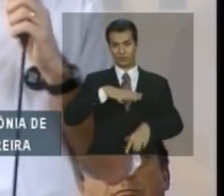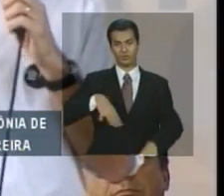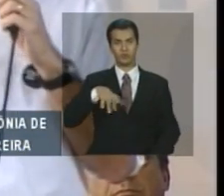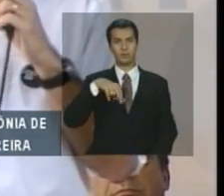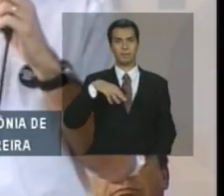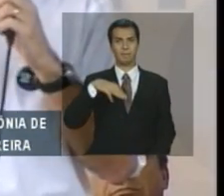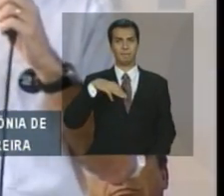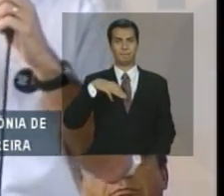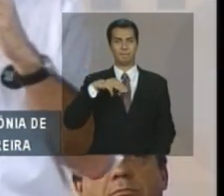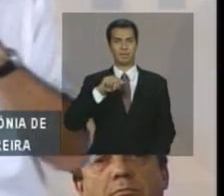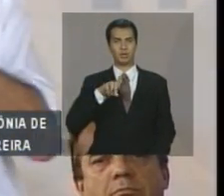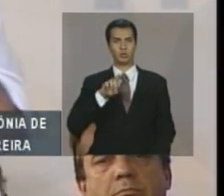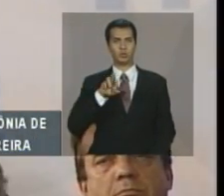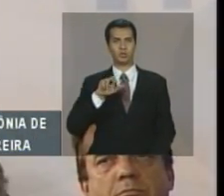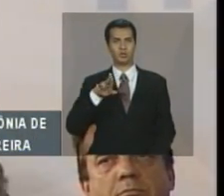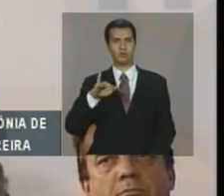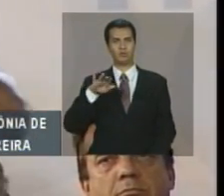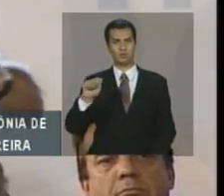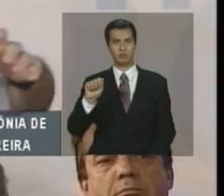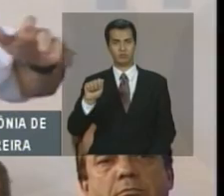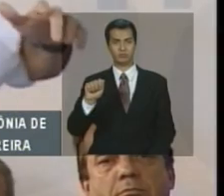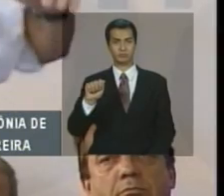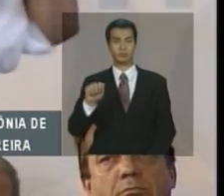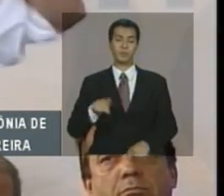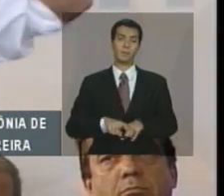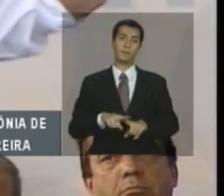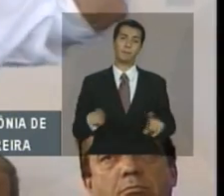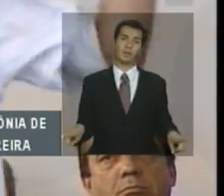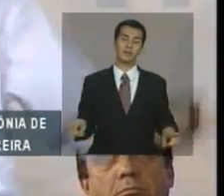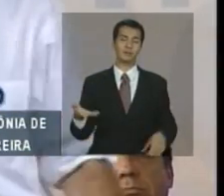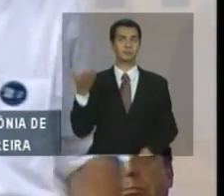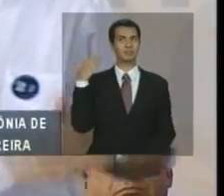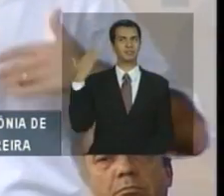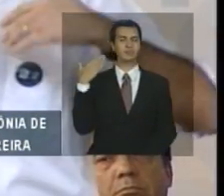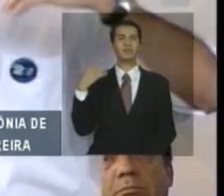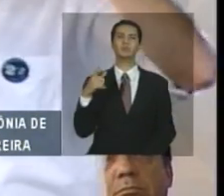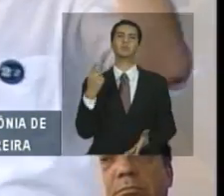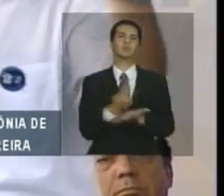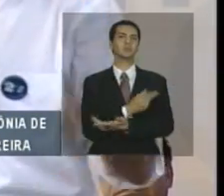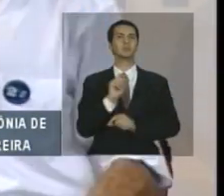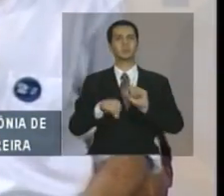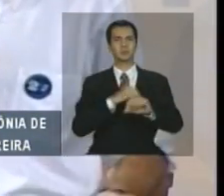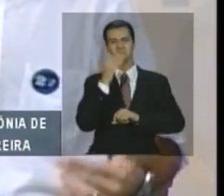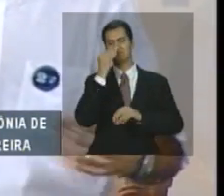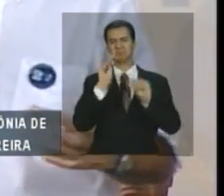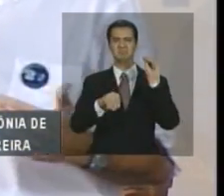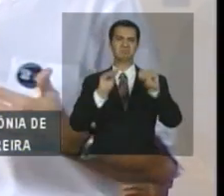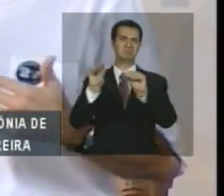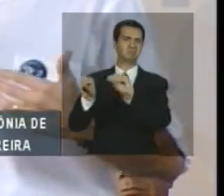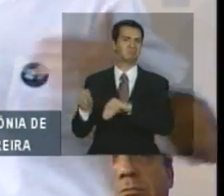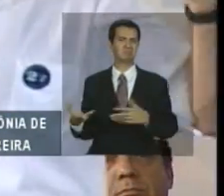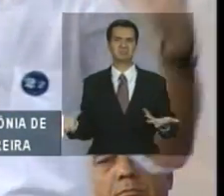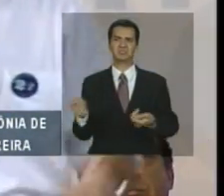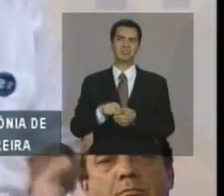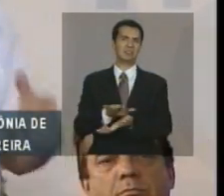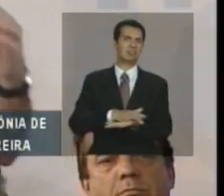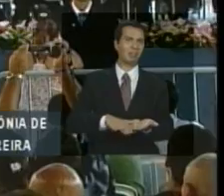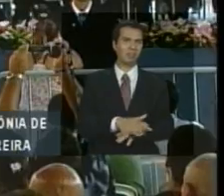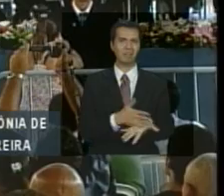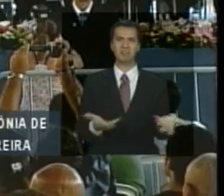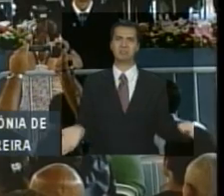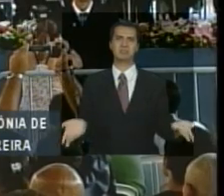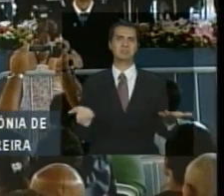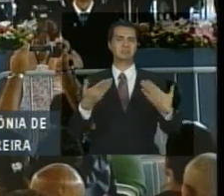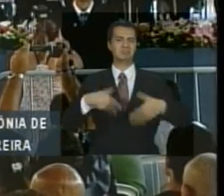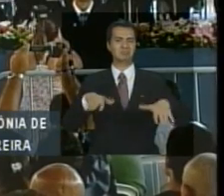que é uma poesia que, infelizmente, nos últimos tempos, presidenta, representou muito abandono, muita degradação. Com essa obra aqui,